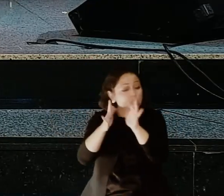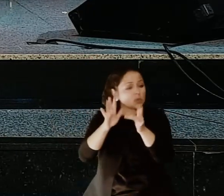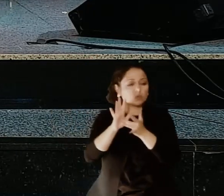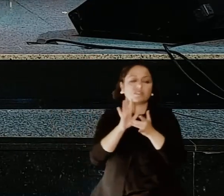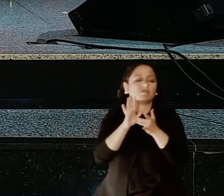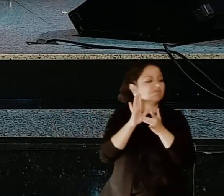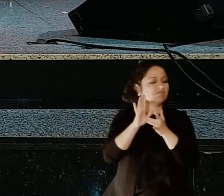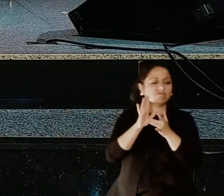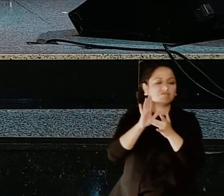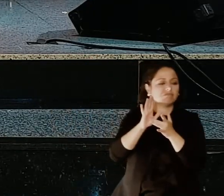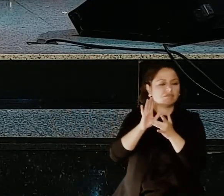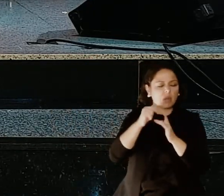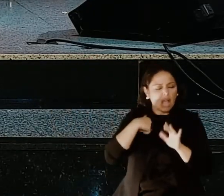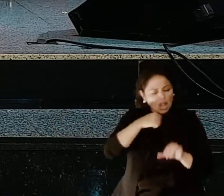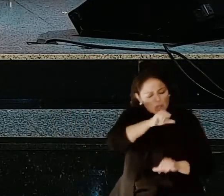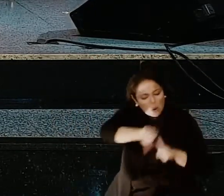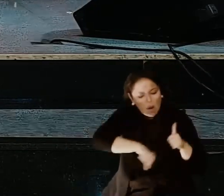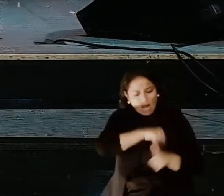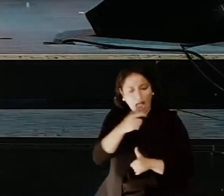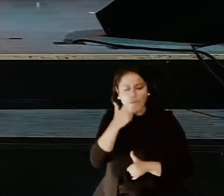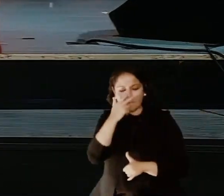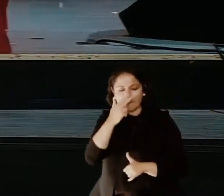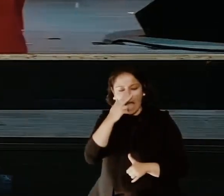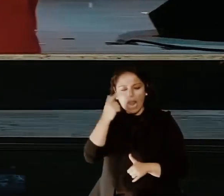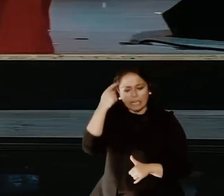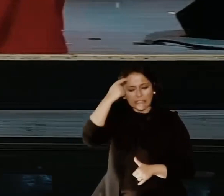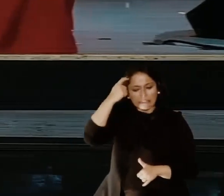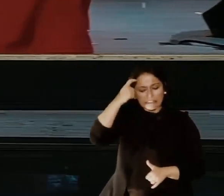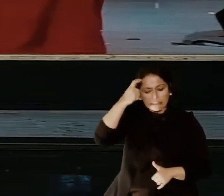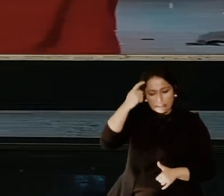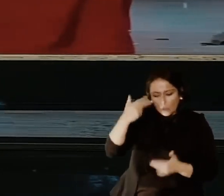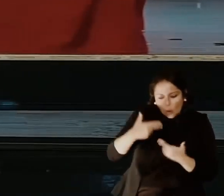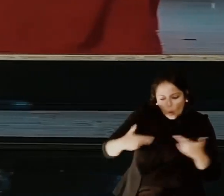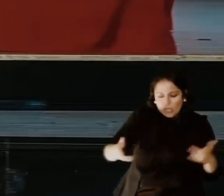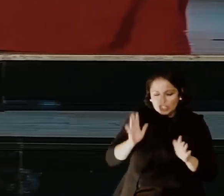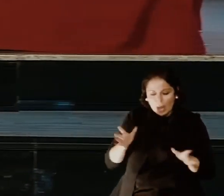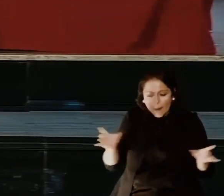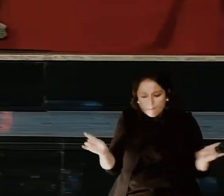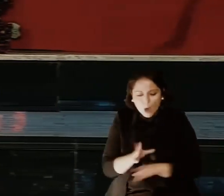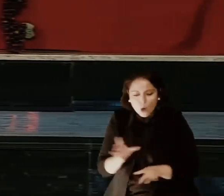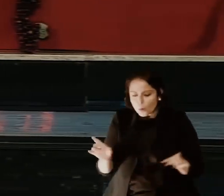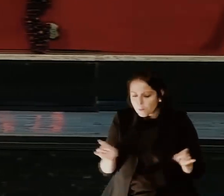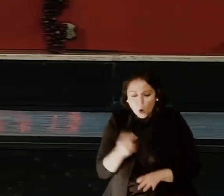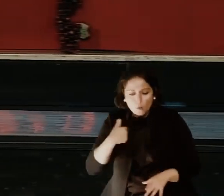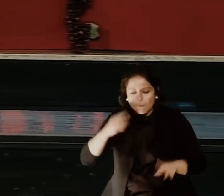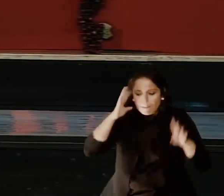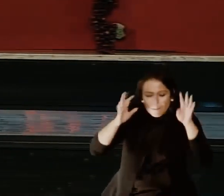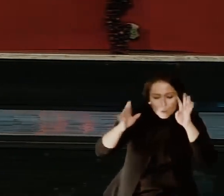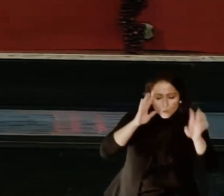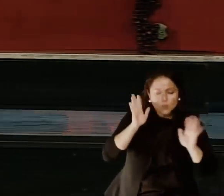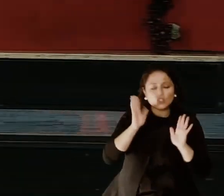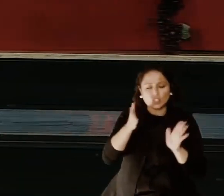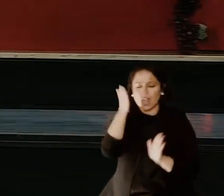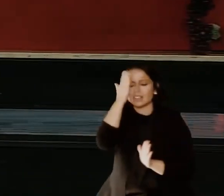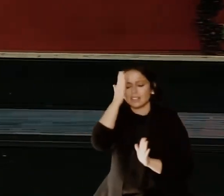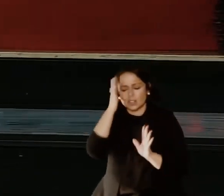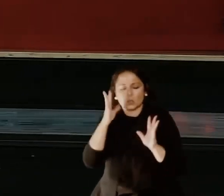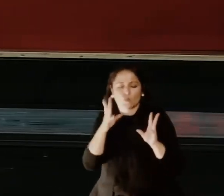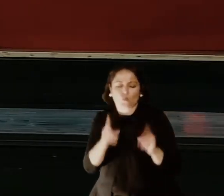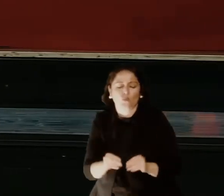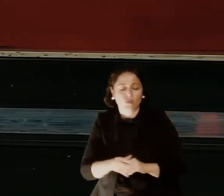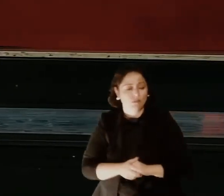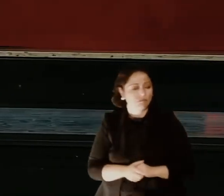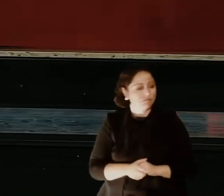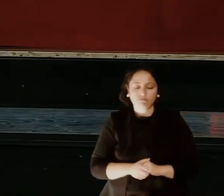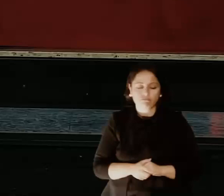na minha vida, eu quero trocar todas as minhas convicções pelas suas. Onde você está? Não precisa